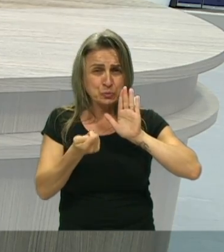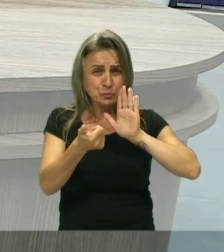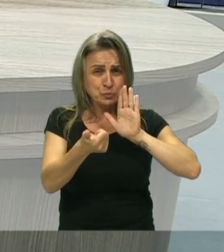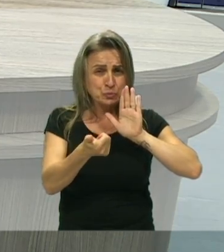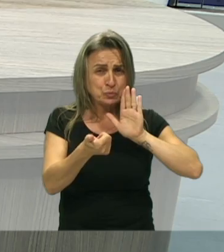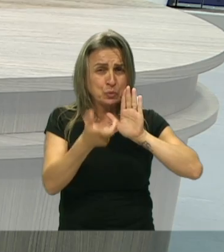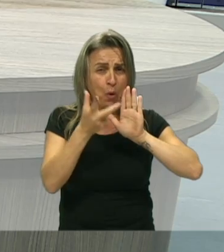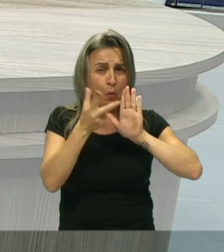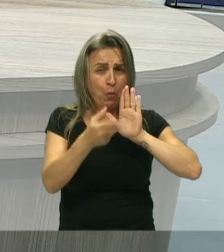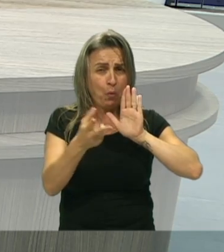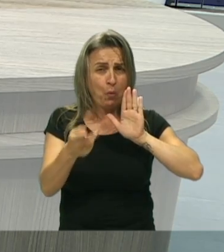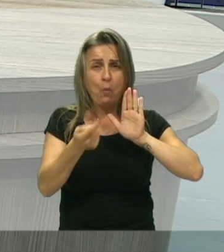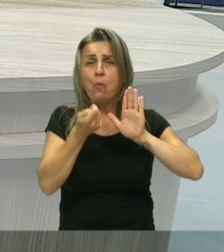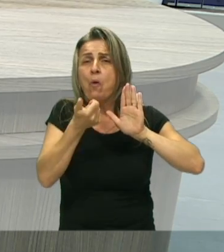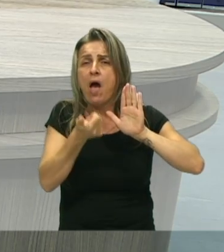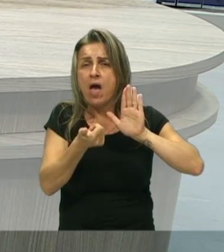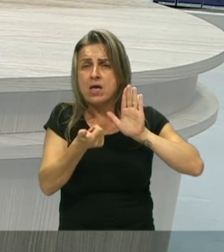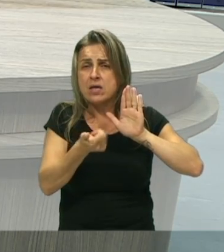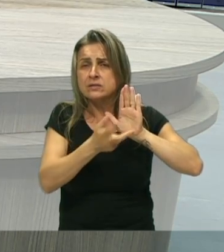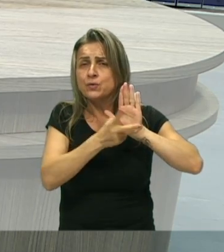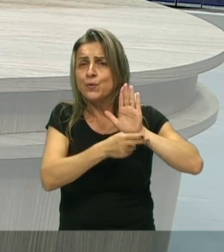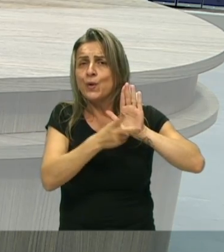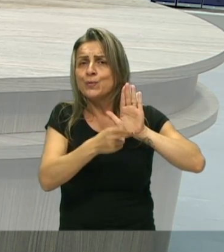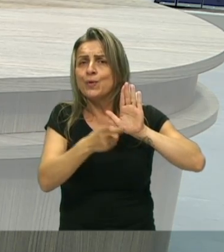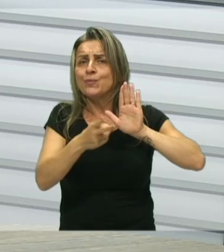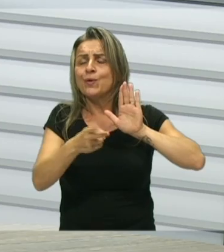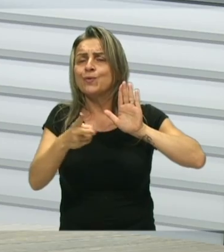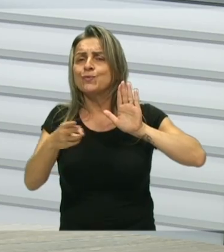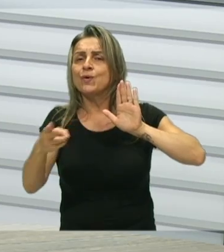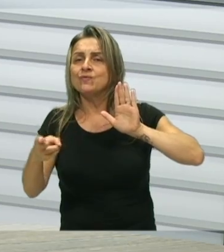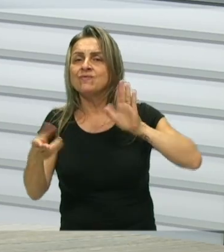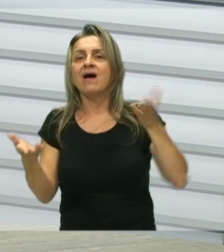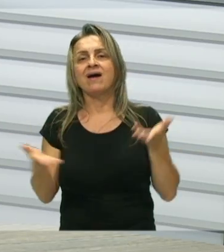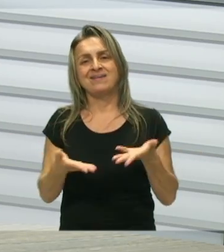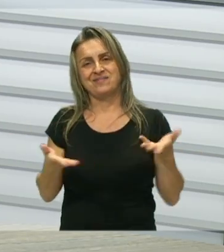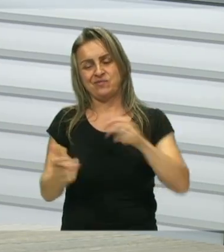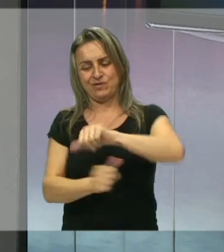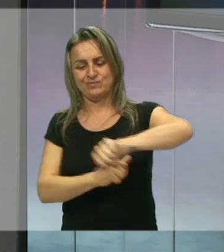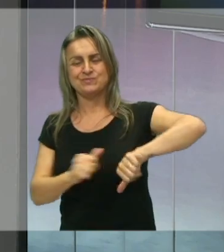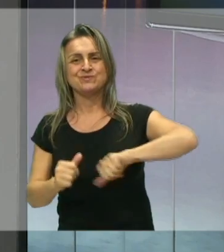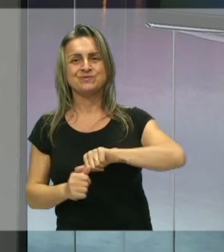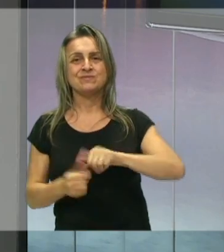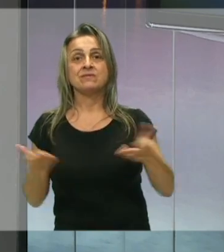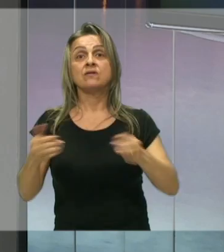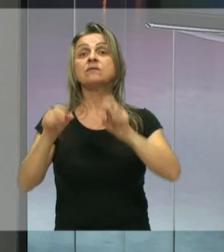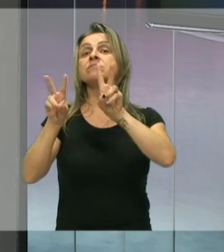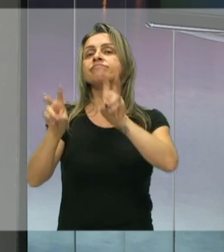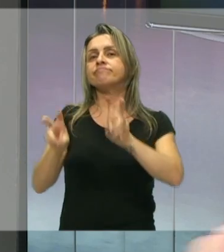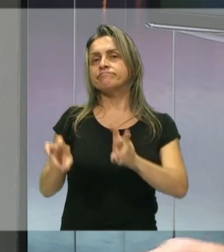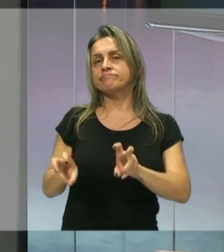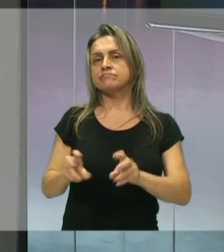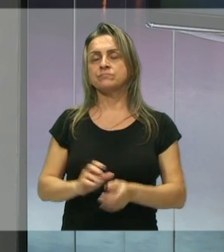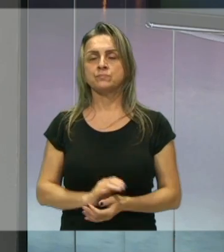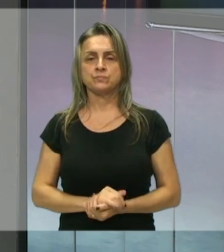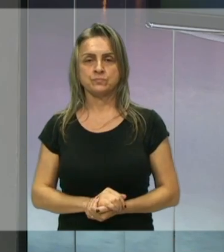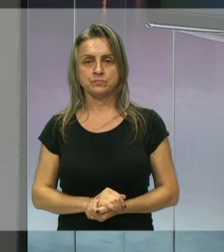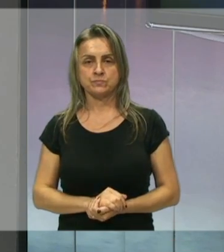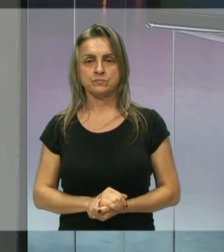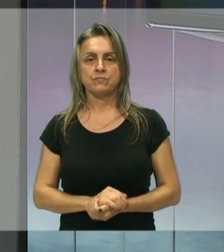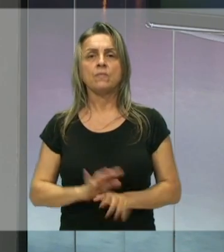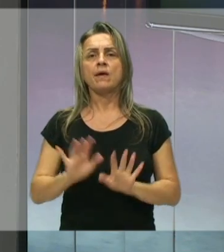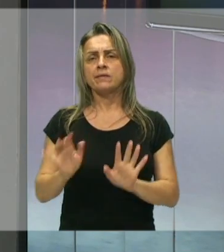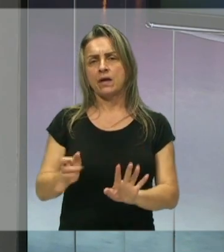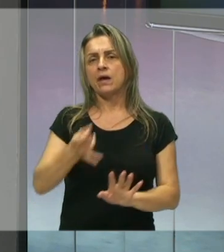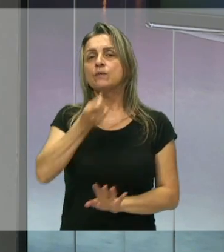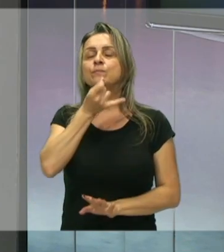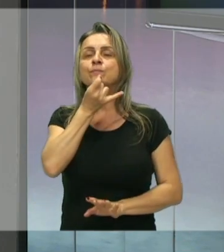retrabalhadas temáticas também. Retrabalhadas nas temáticas. Então agora, por exemplo, assim, vamos pegar a